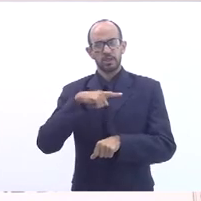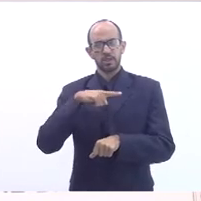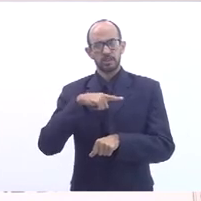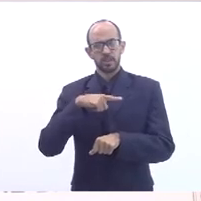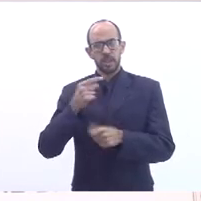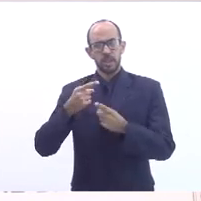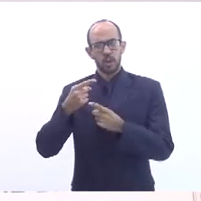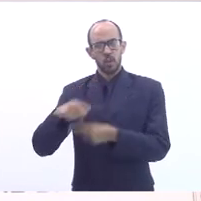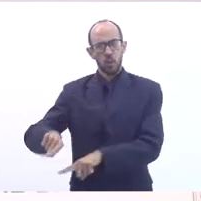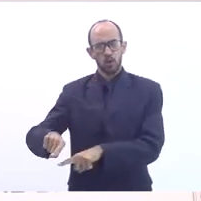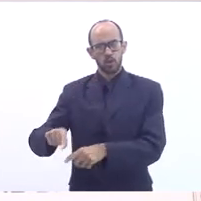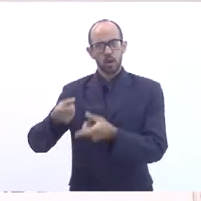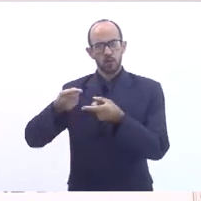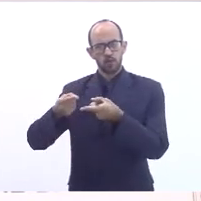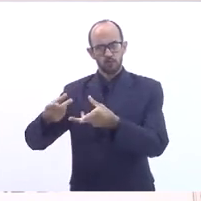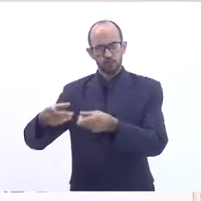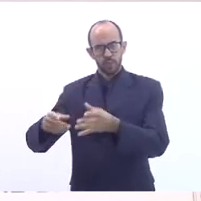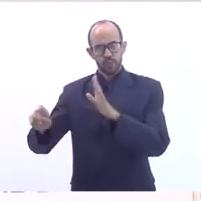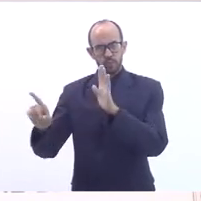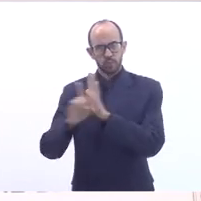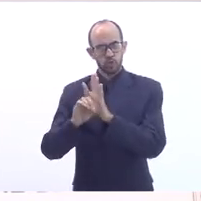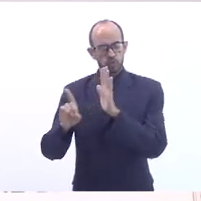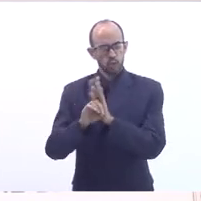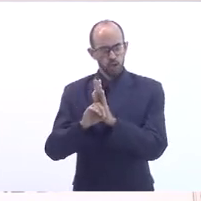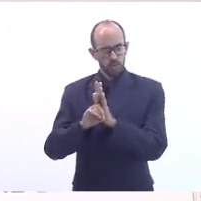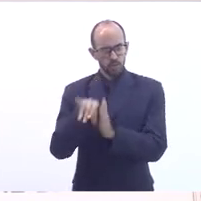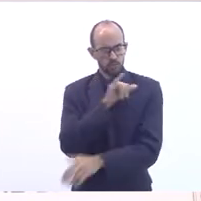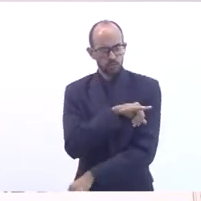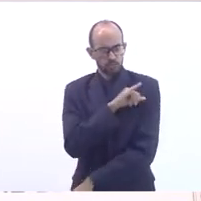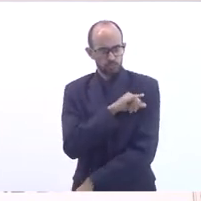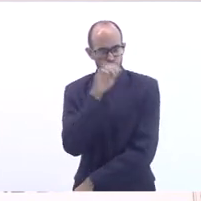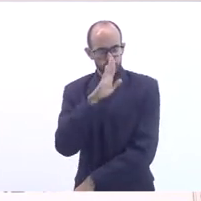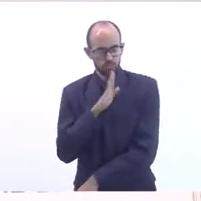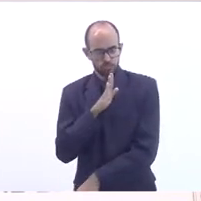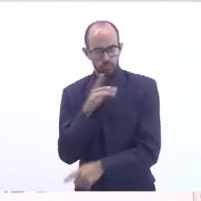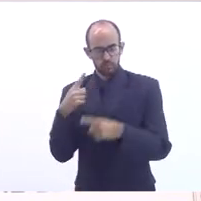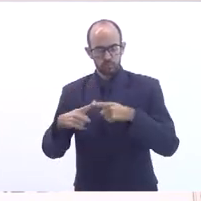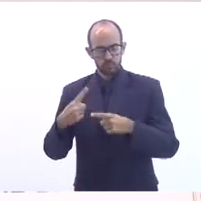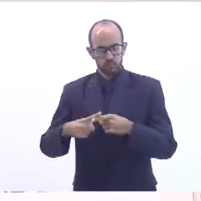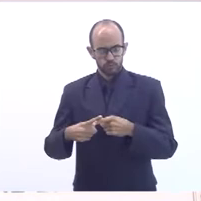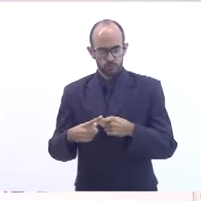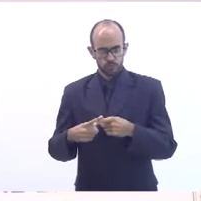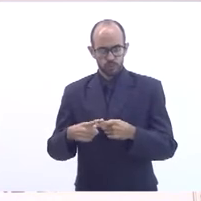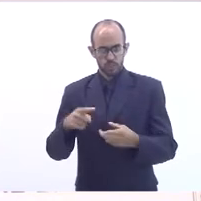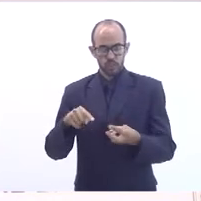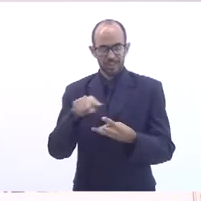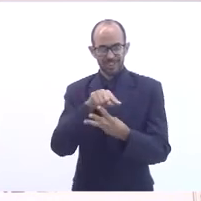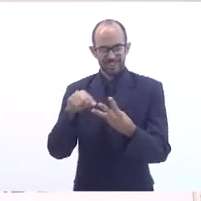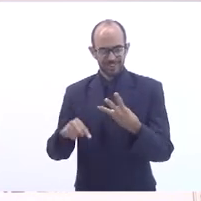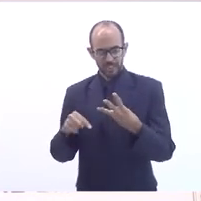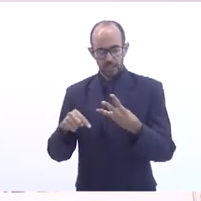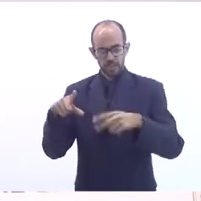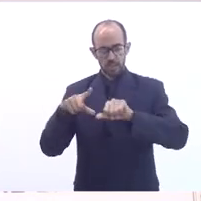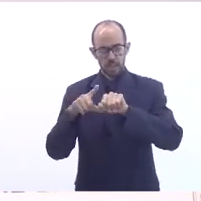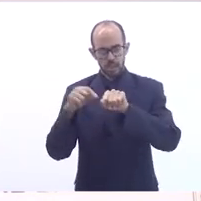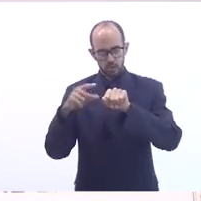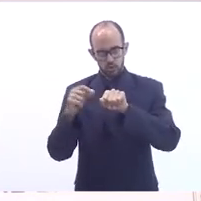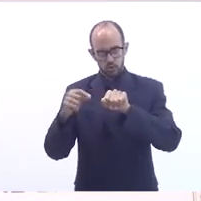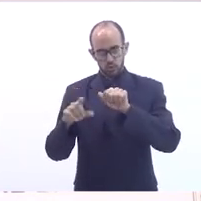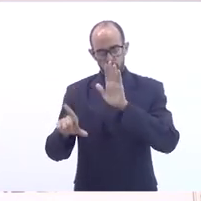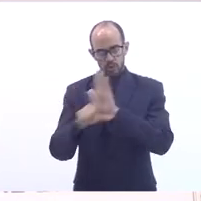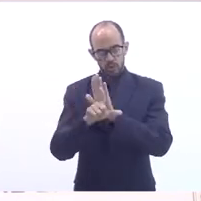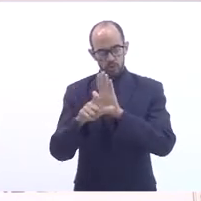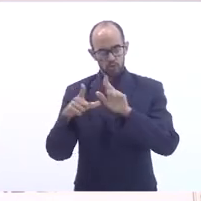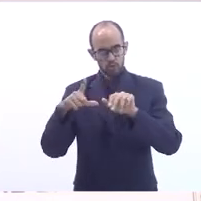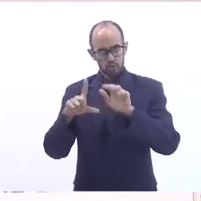combate ao tráfico de drogas no Rio de Janeiro no Brasil porque porque a gente tem que três artigos da lei de drogas três